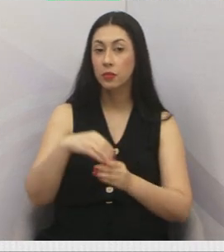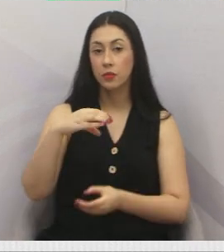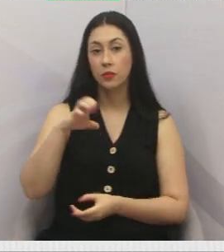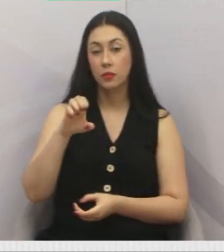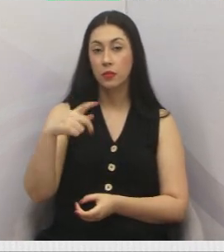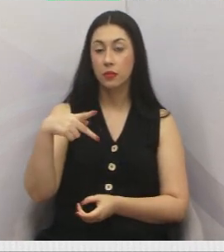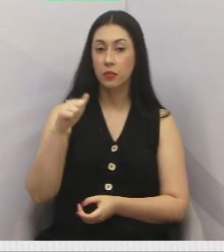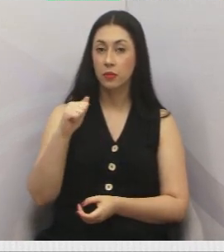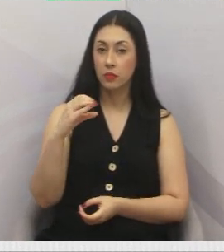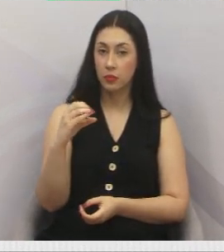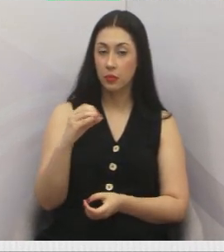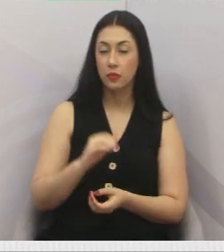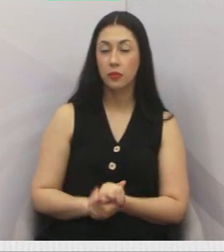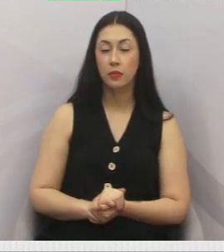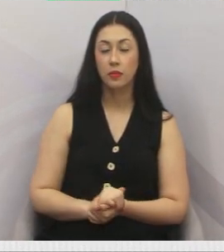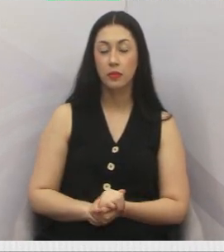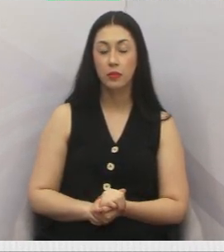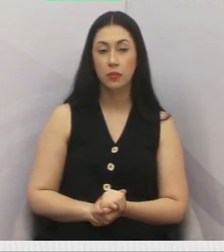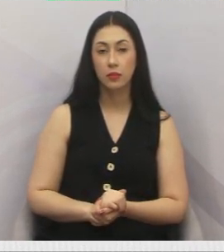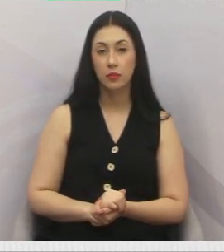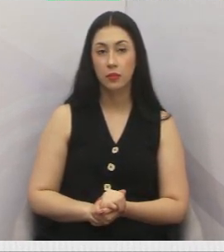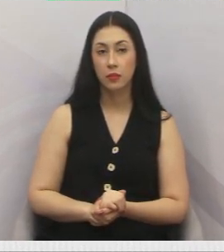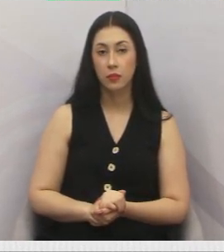CEPAC. Próximo voto.